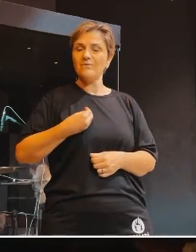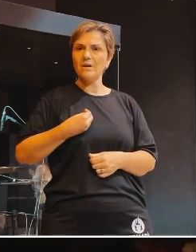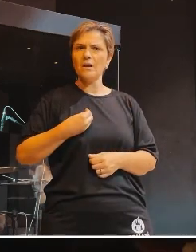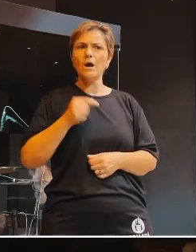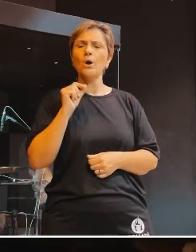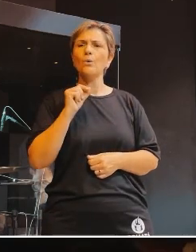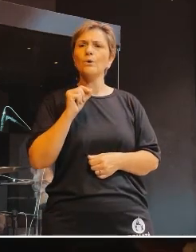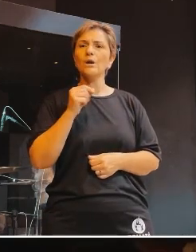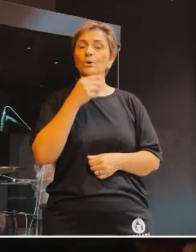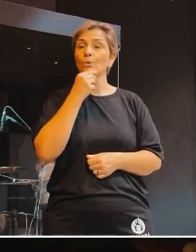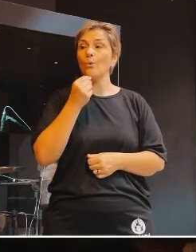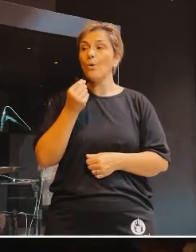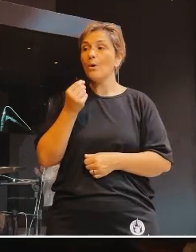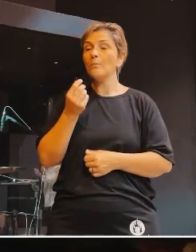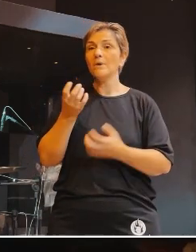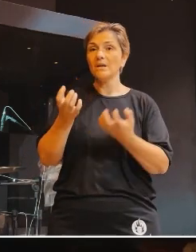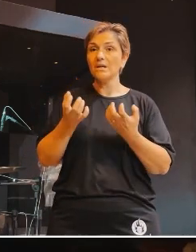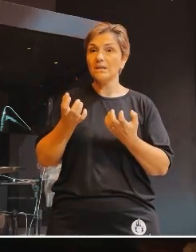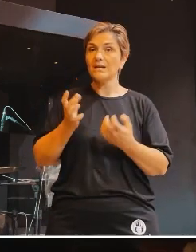homem queria?